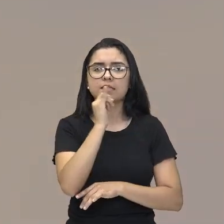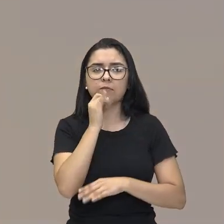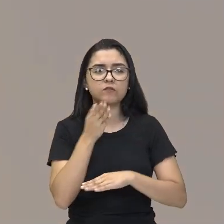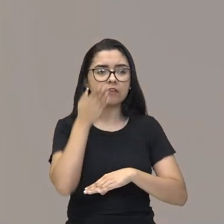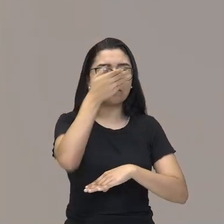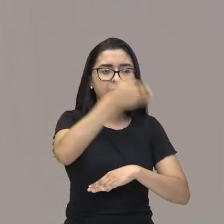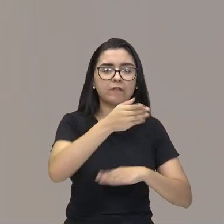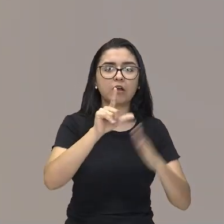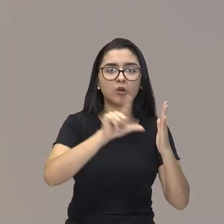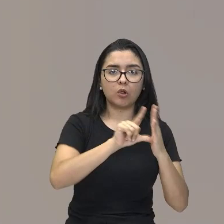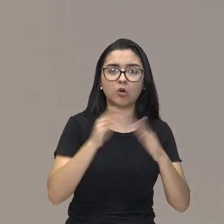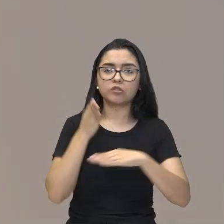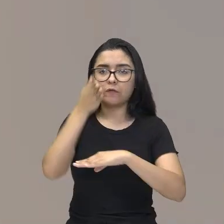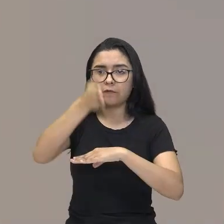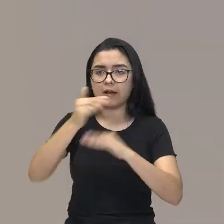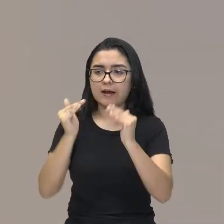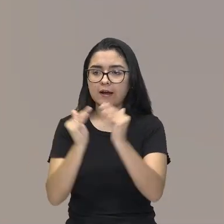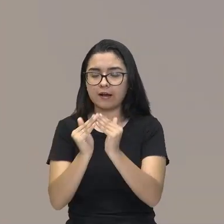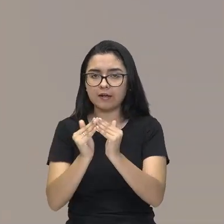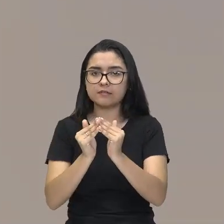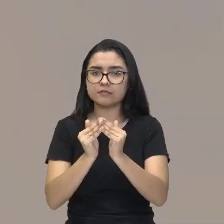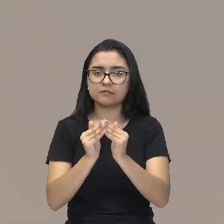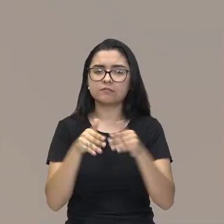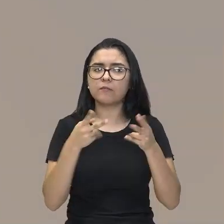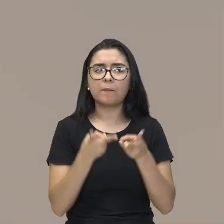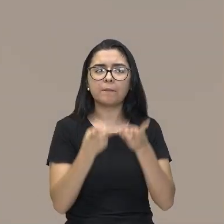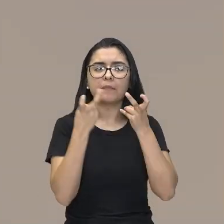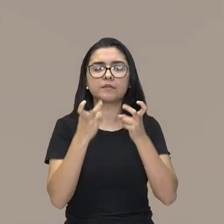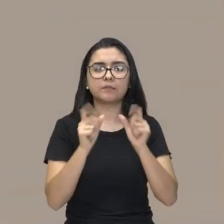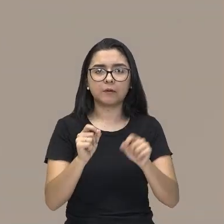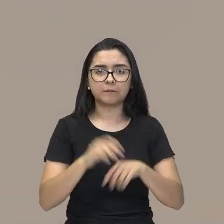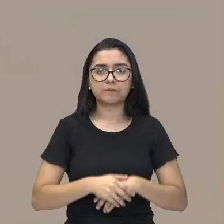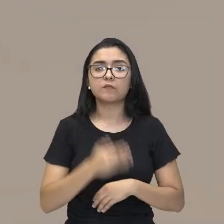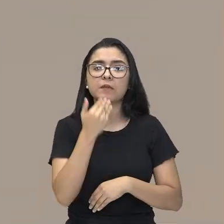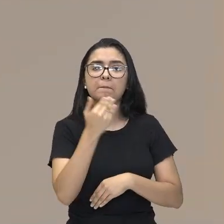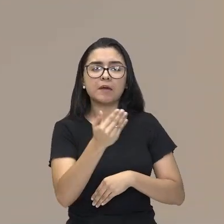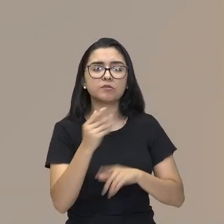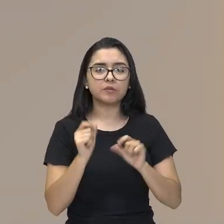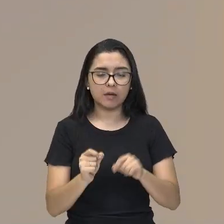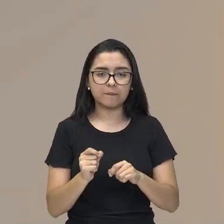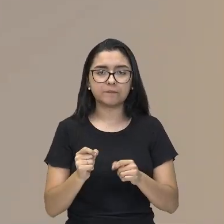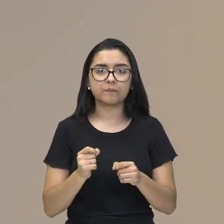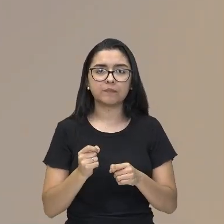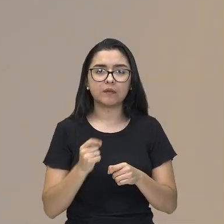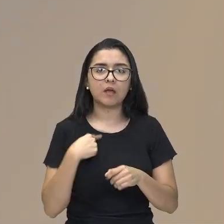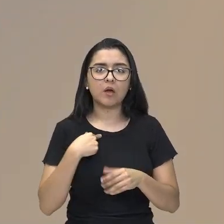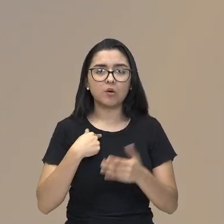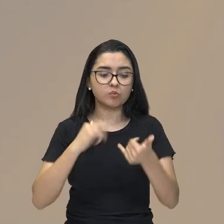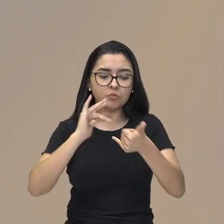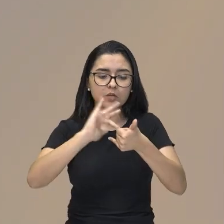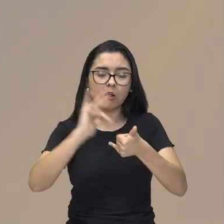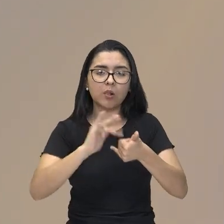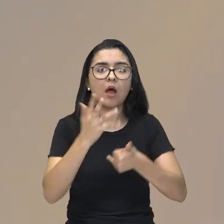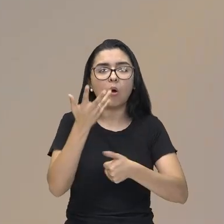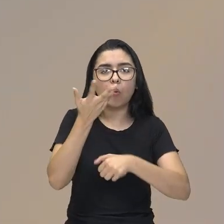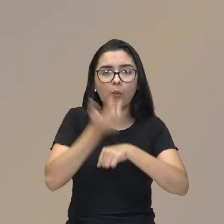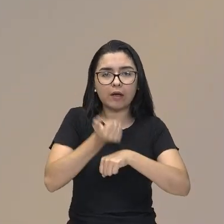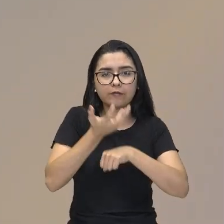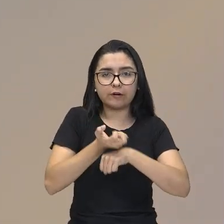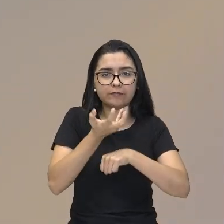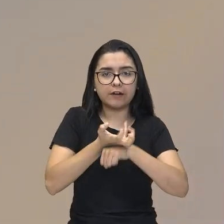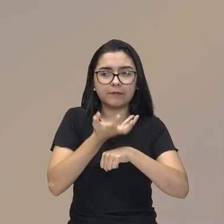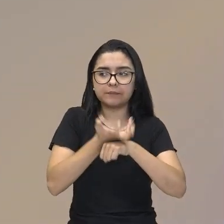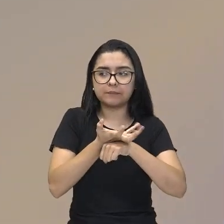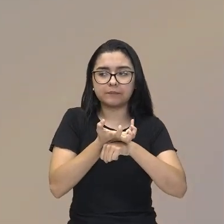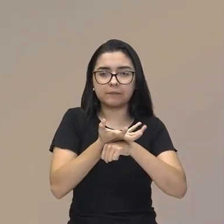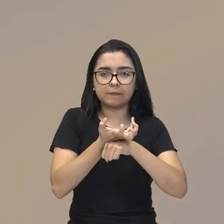numa casa, chega numa loja, você logo pede e olha no celular para ver o símbolo do Wi-Fi. Porque